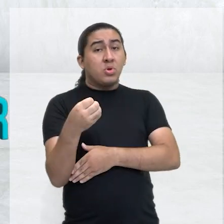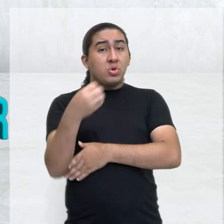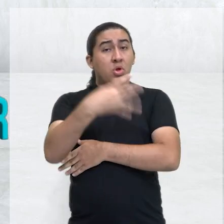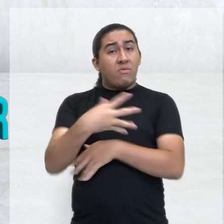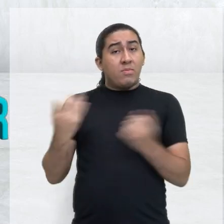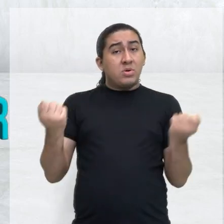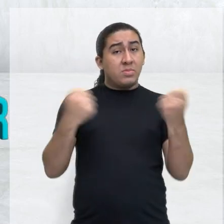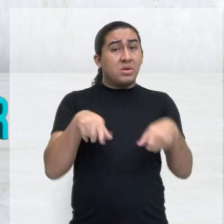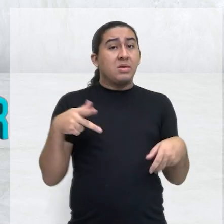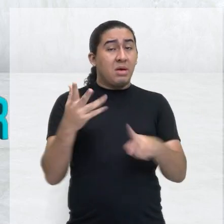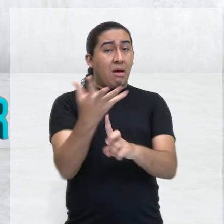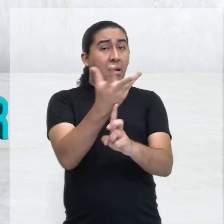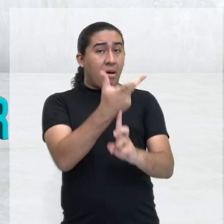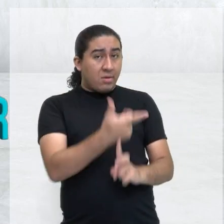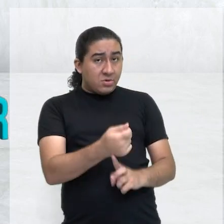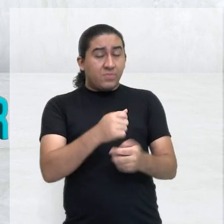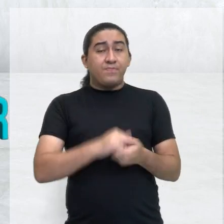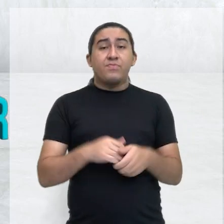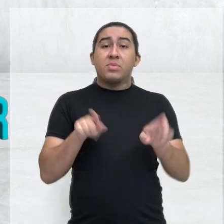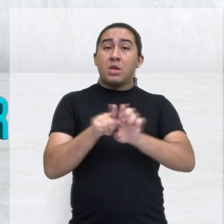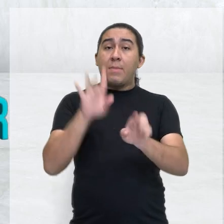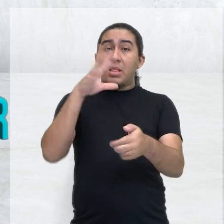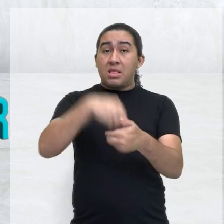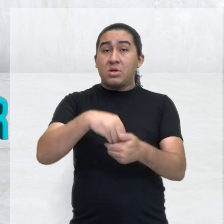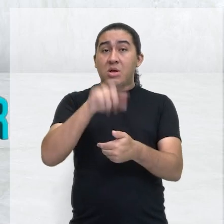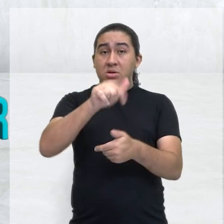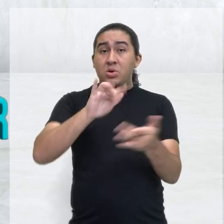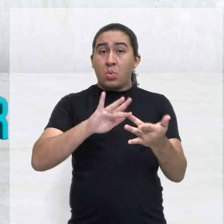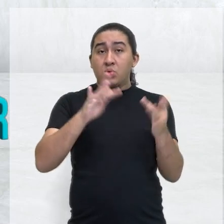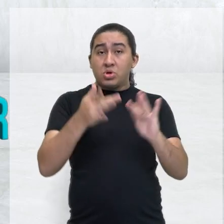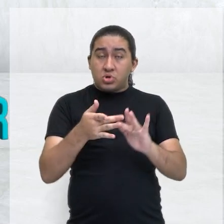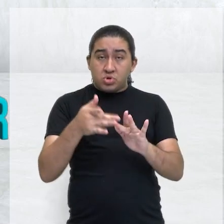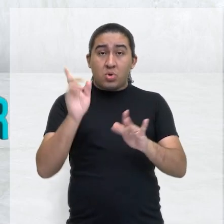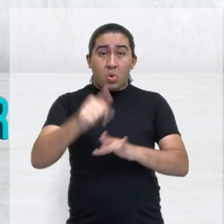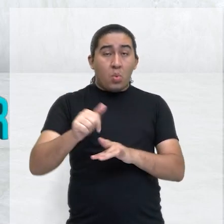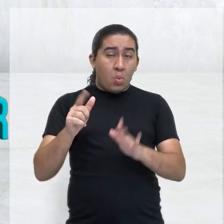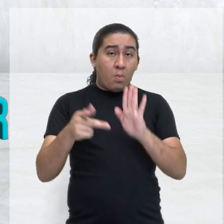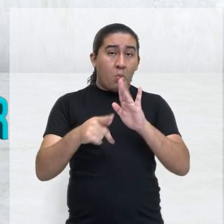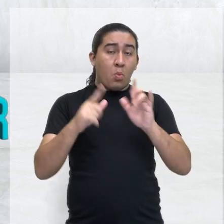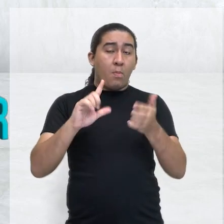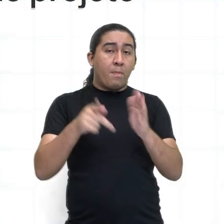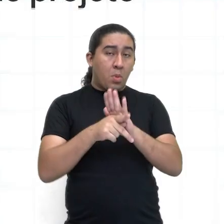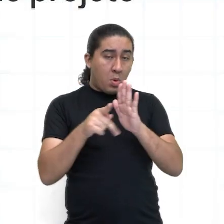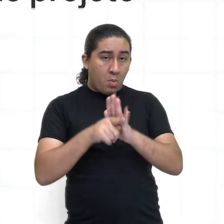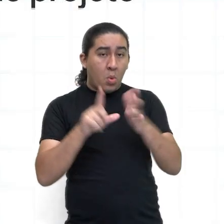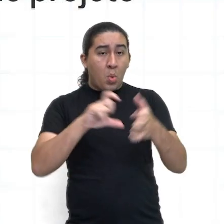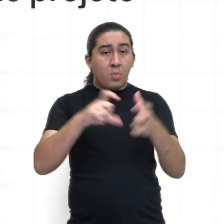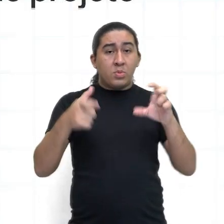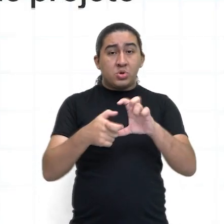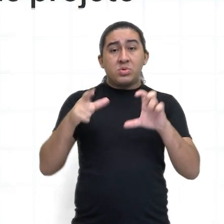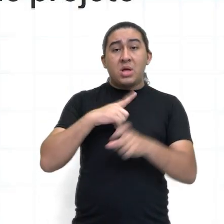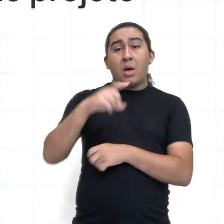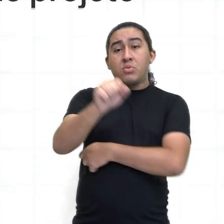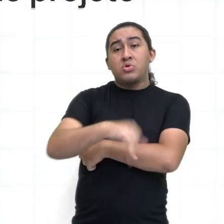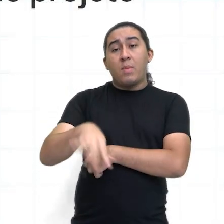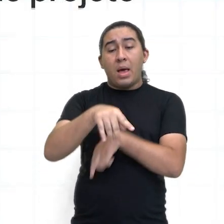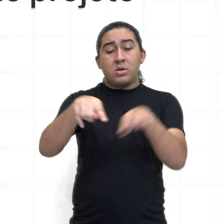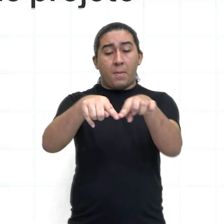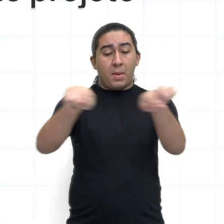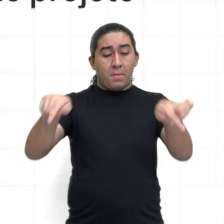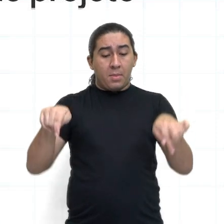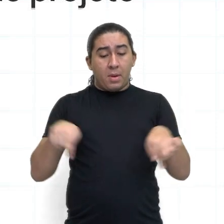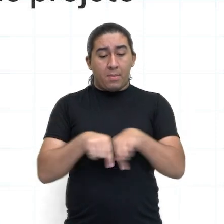ver a arte. Então, dentro desse contexto, o cubismo ele vai criar um espaço do quadrado, certo? Que diz o